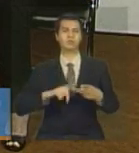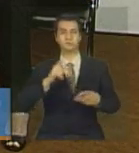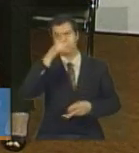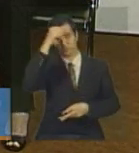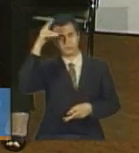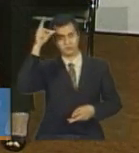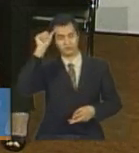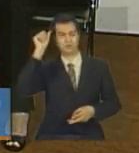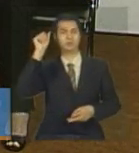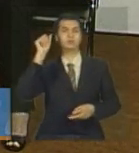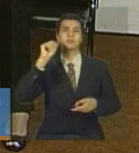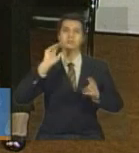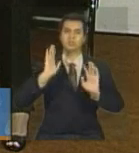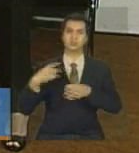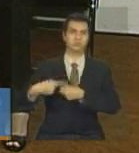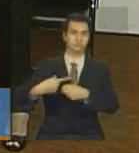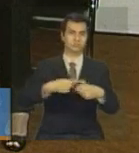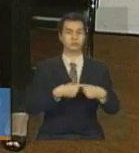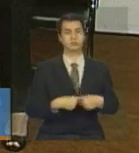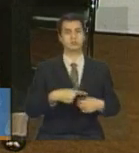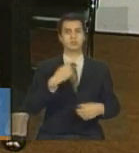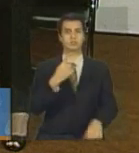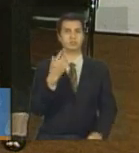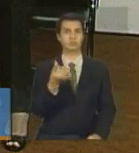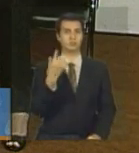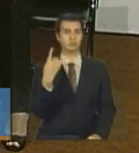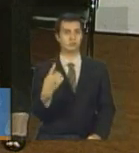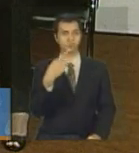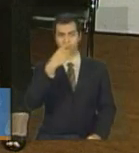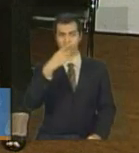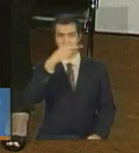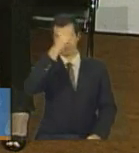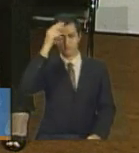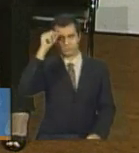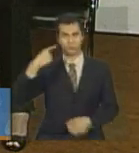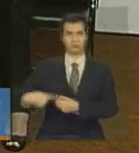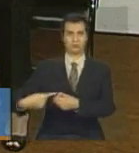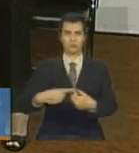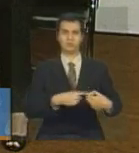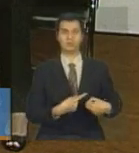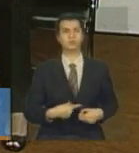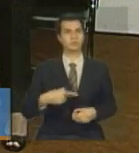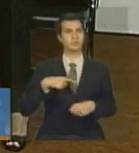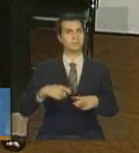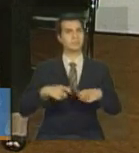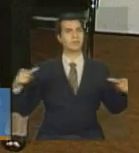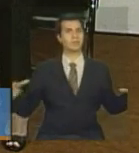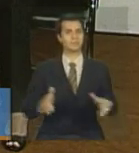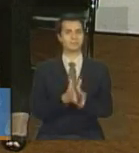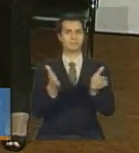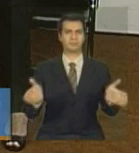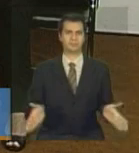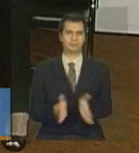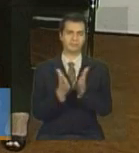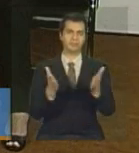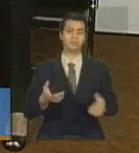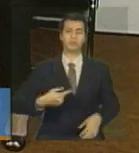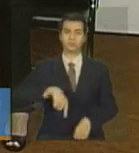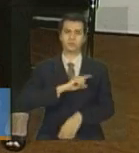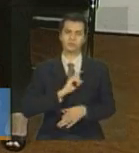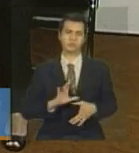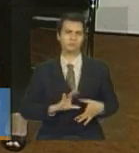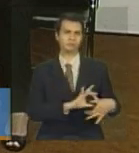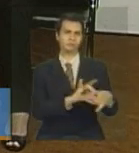prefeituras, as 161 prefeituras com mais de 100 mil habitantes que têm maior número de pobres. Nós, então, estamos tendo muita